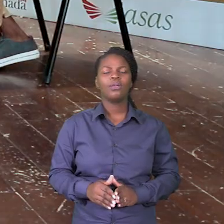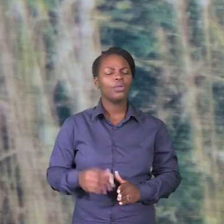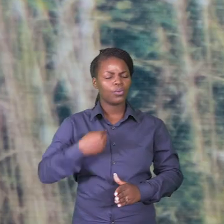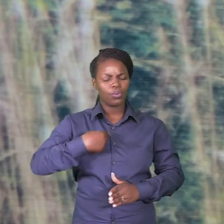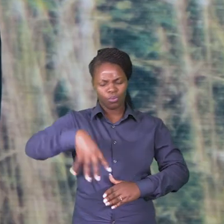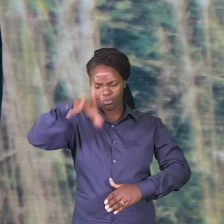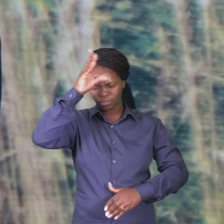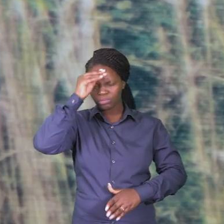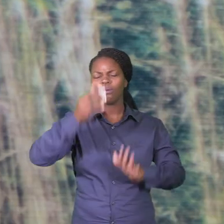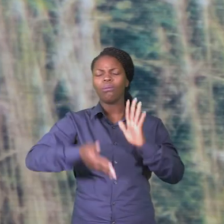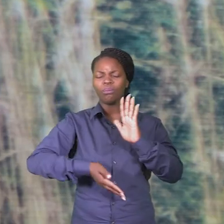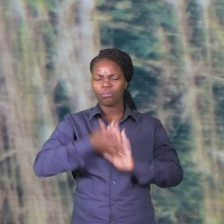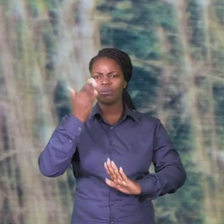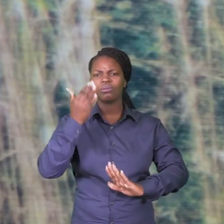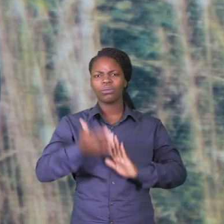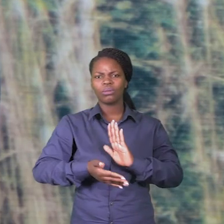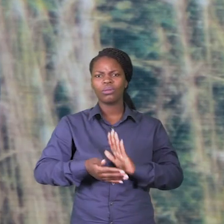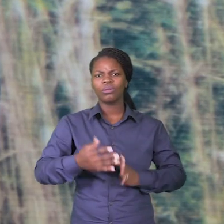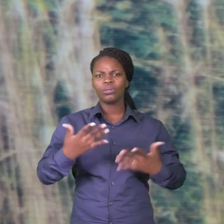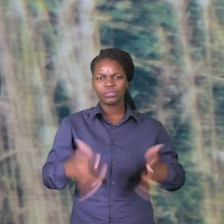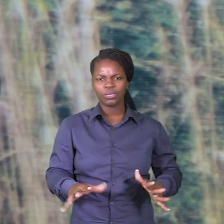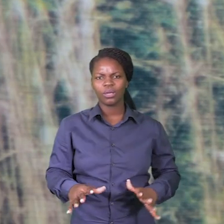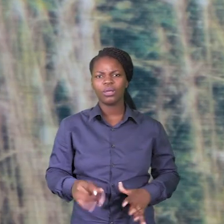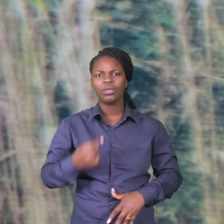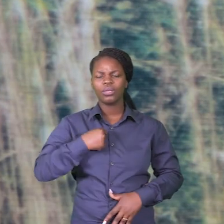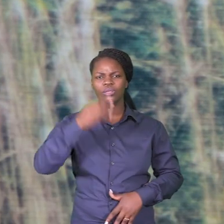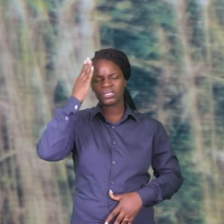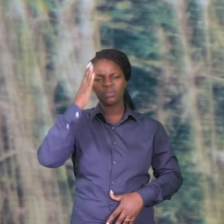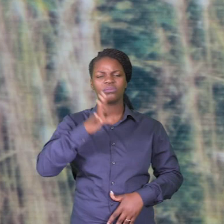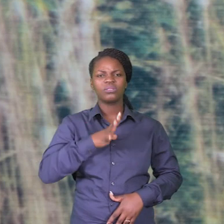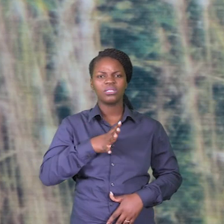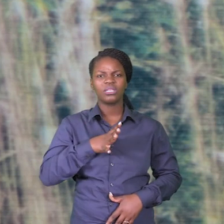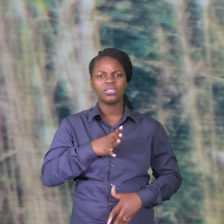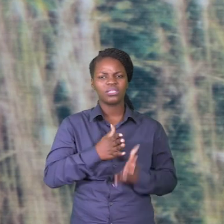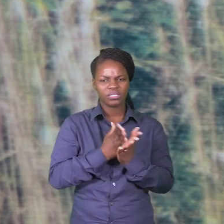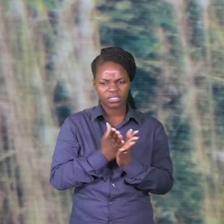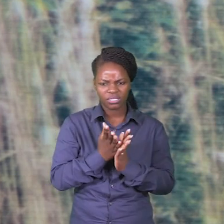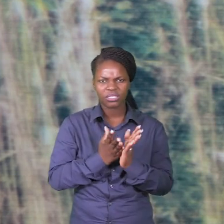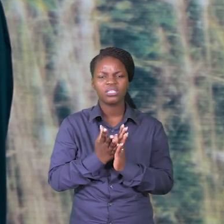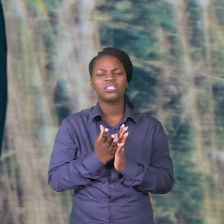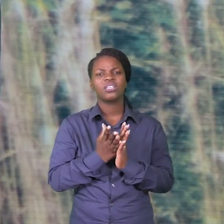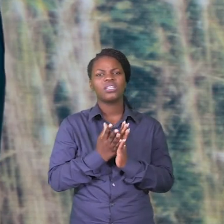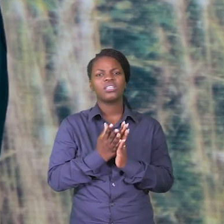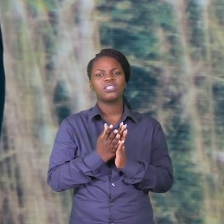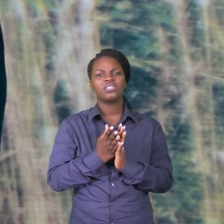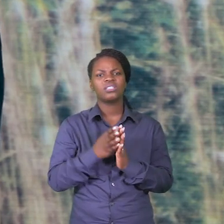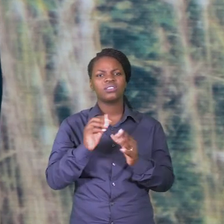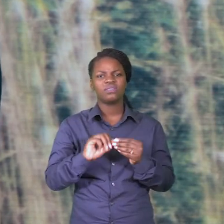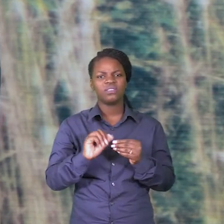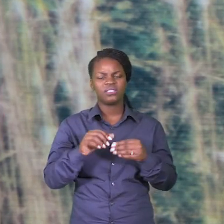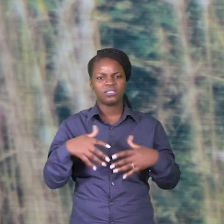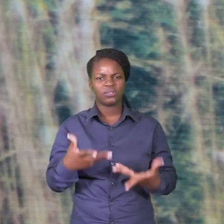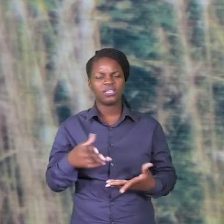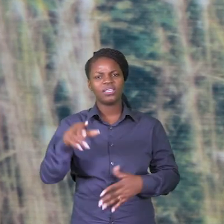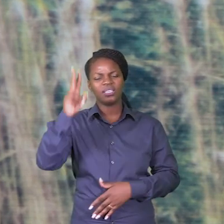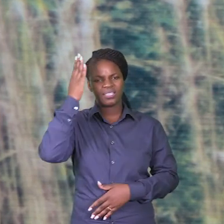trata-se tipo de violência eu tenho um instrumento ou eu posso Em algum momento eh Contrariar aquilo que eles trazem como bagagem né